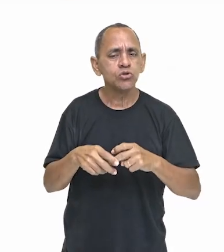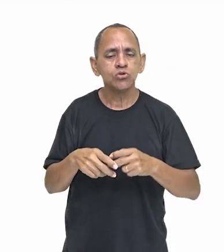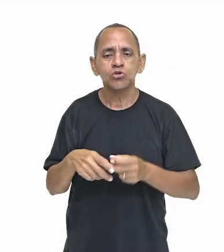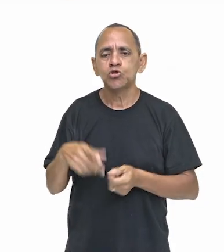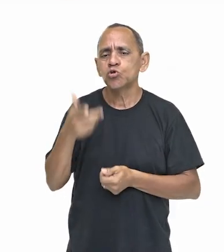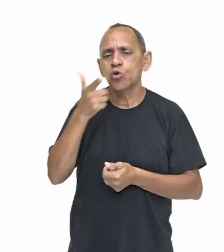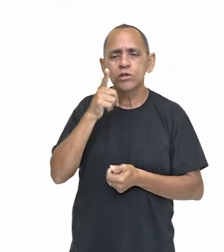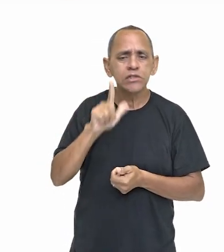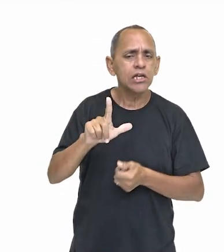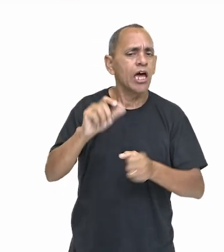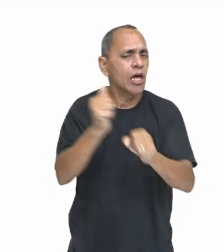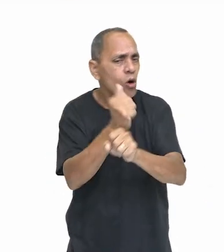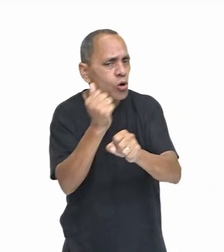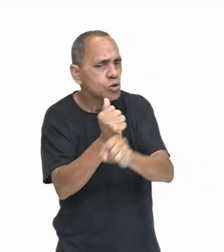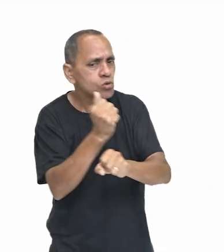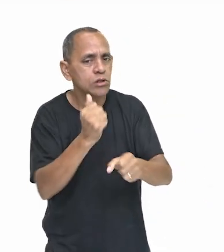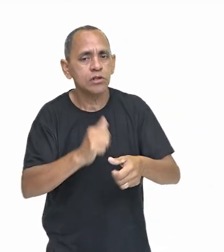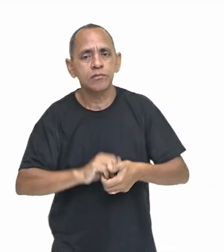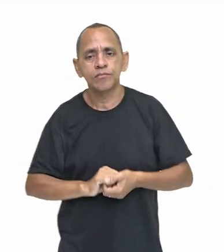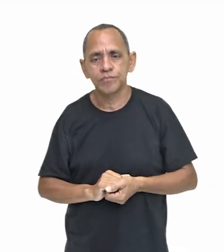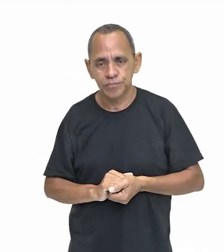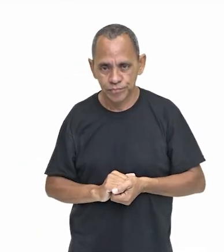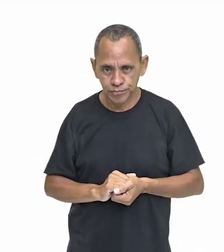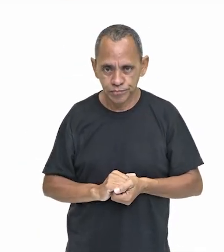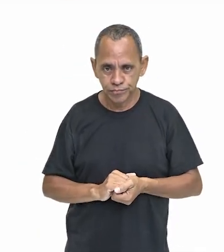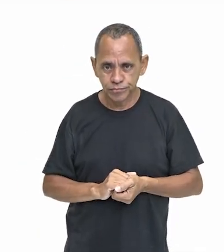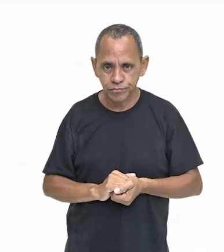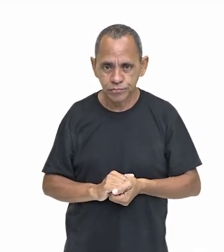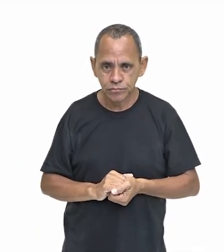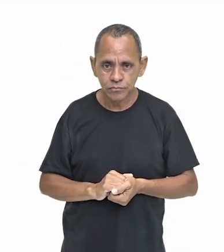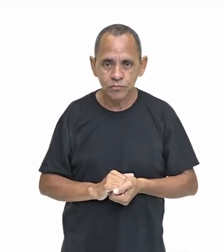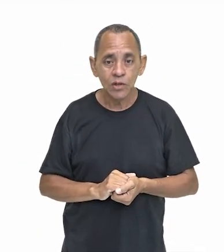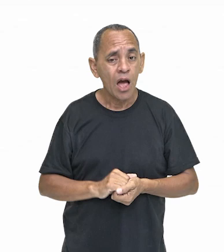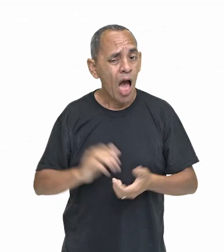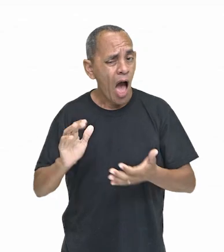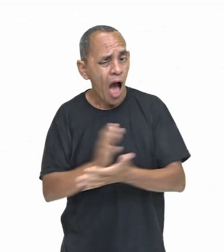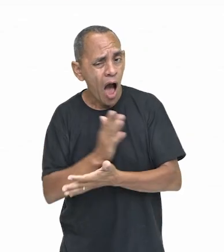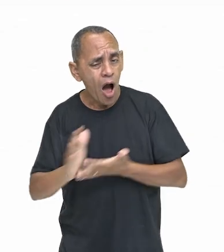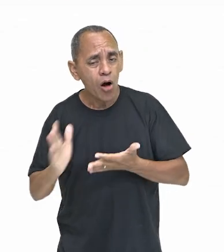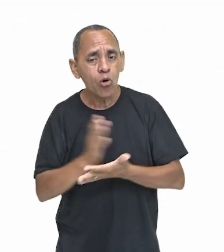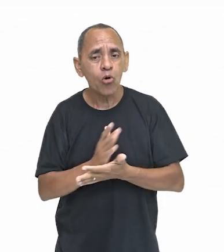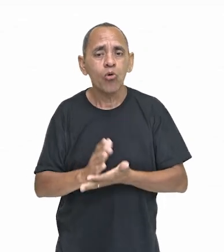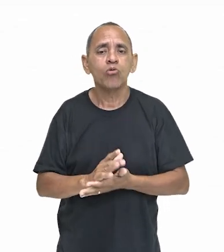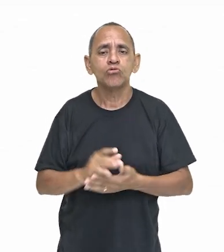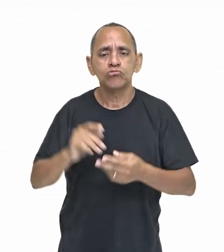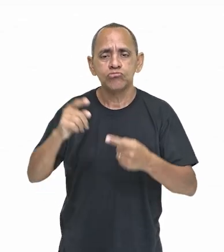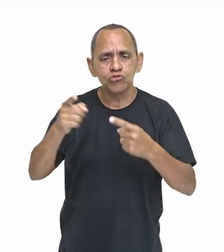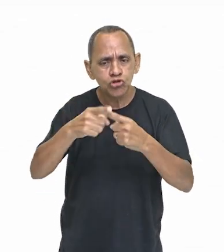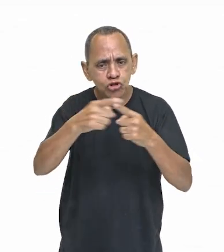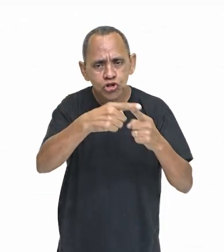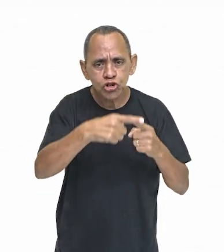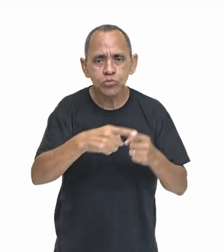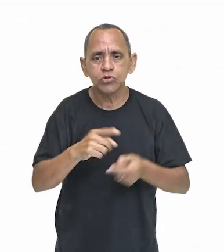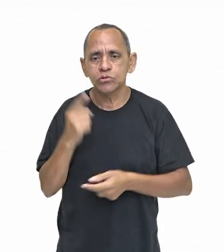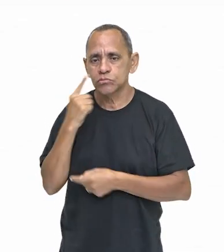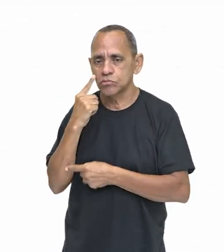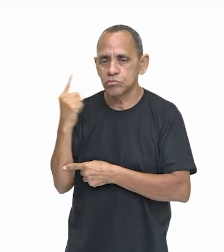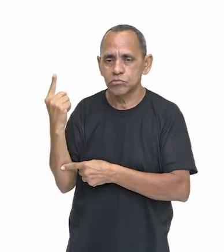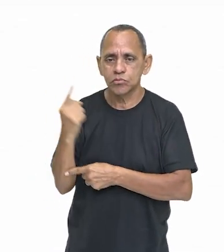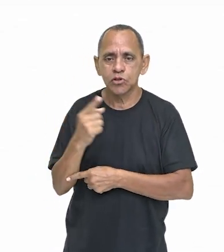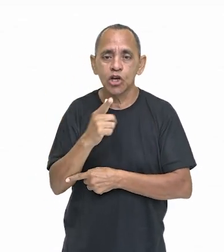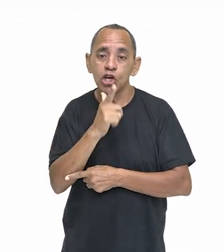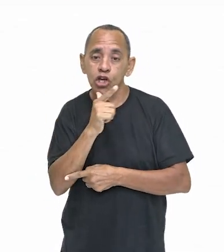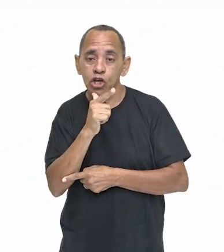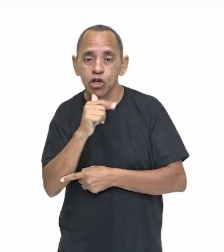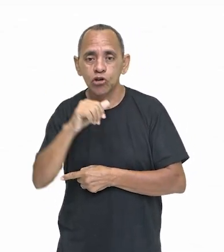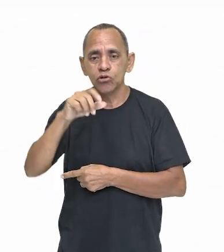entanto, algumas exceções, como os rios Xingu e Tocantins,